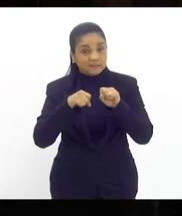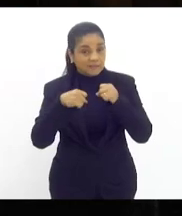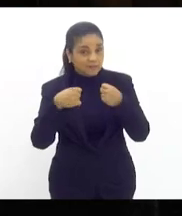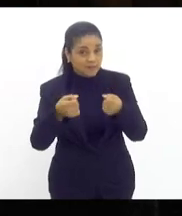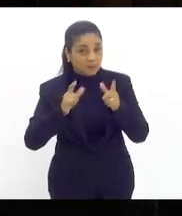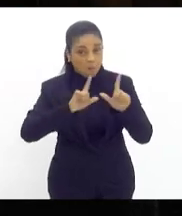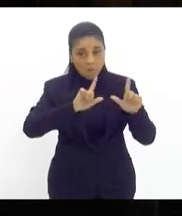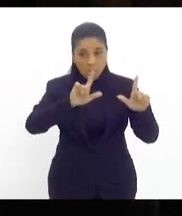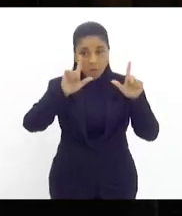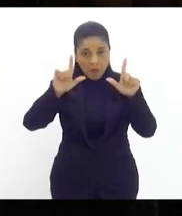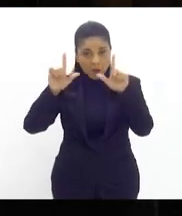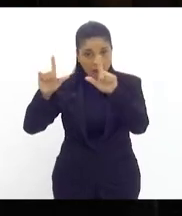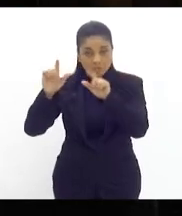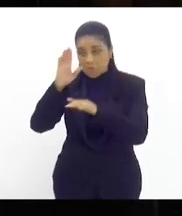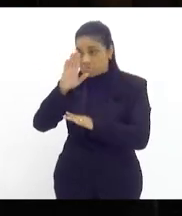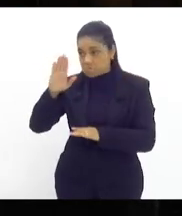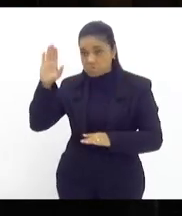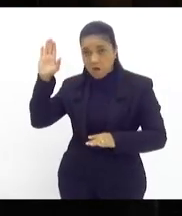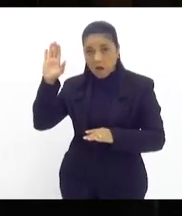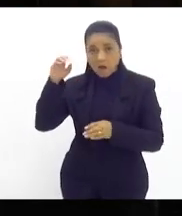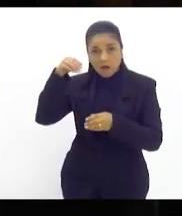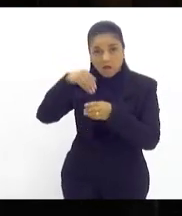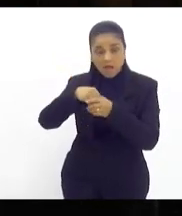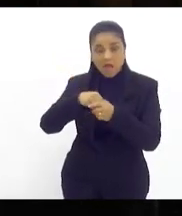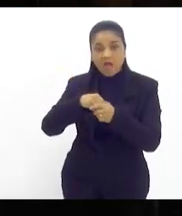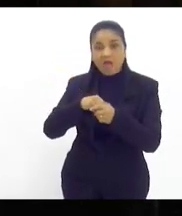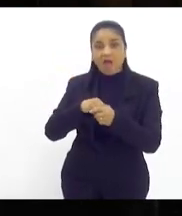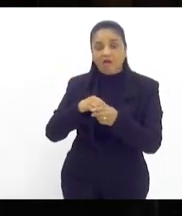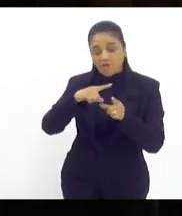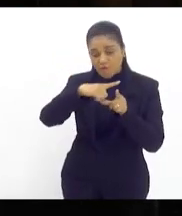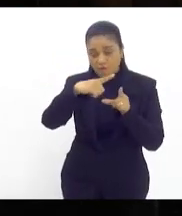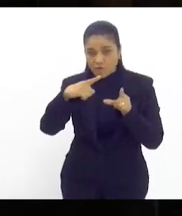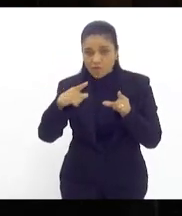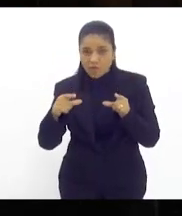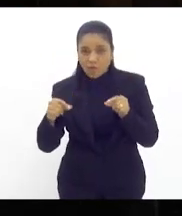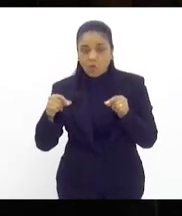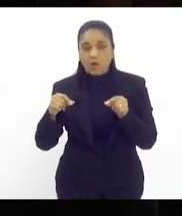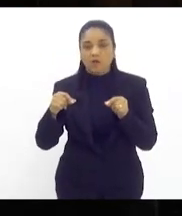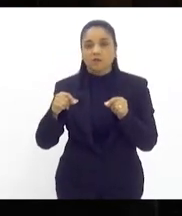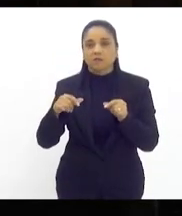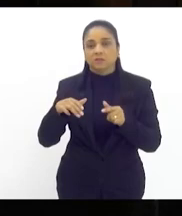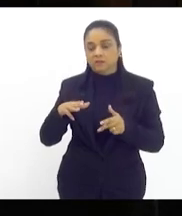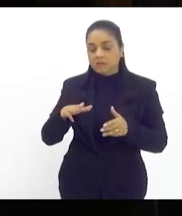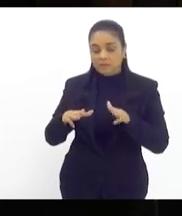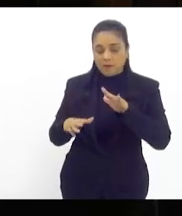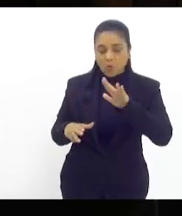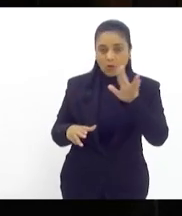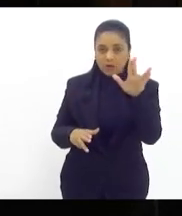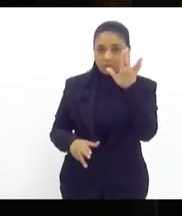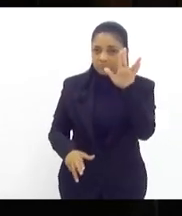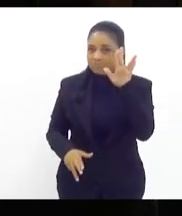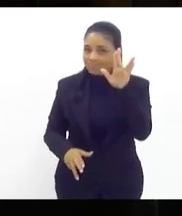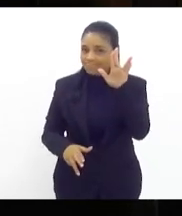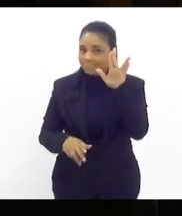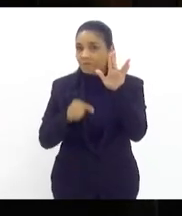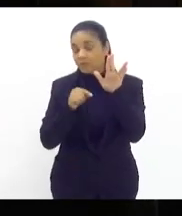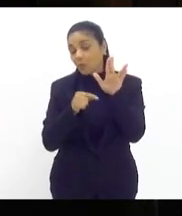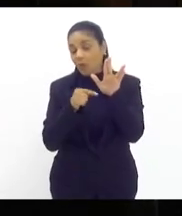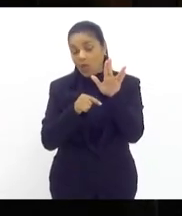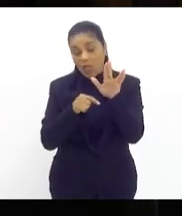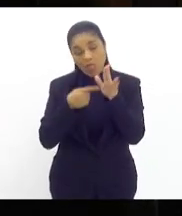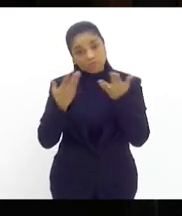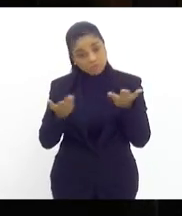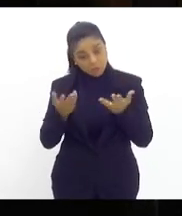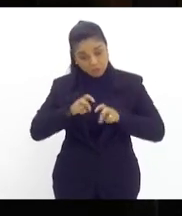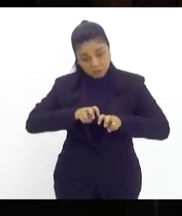eleitorais a folha da maconha constitui a bancada da droga estão aqui sentados